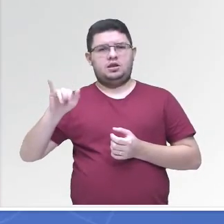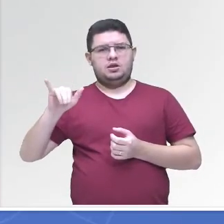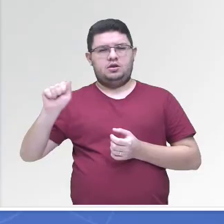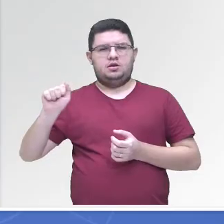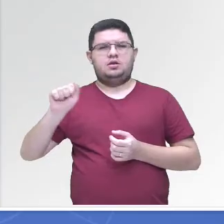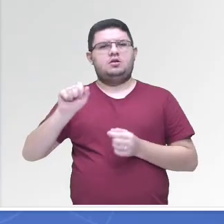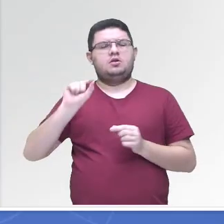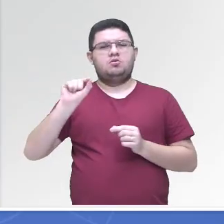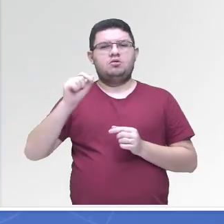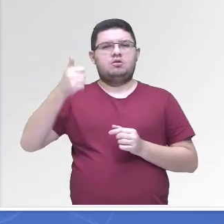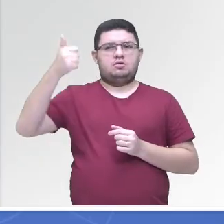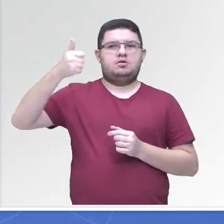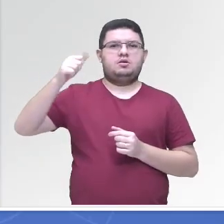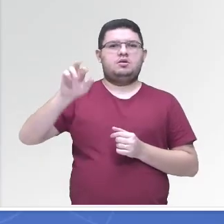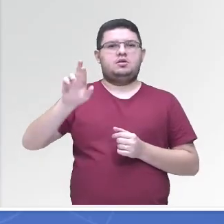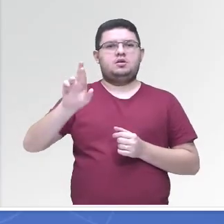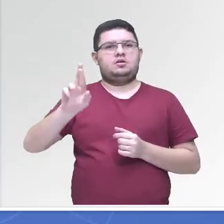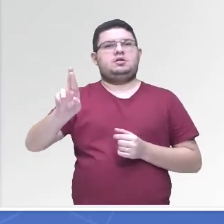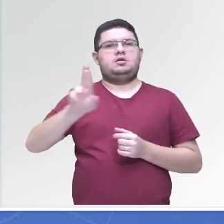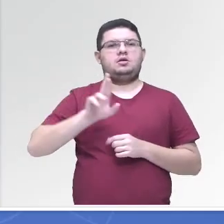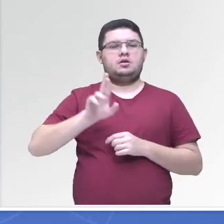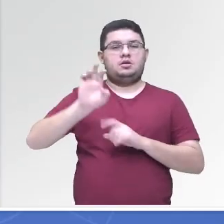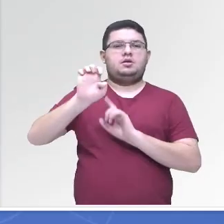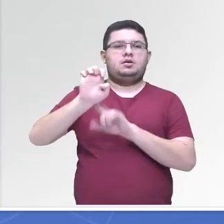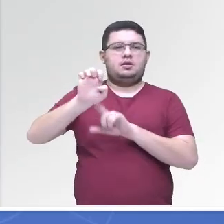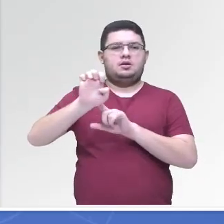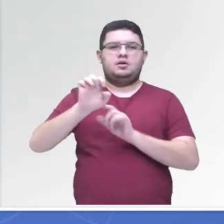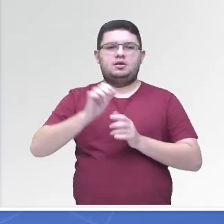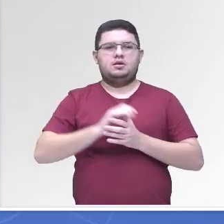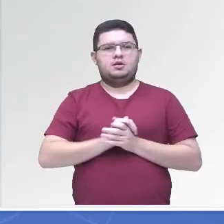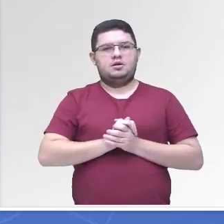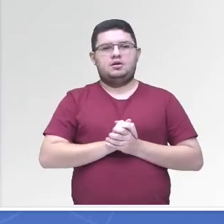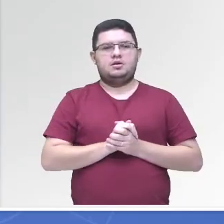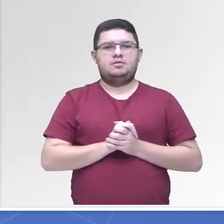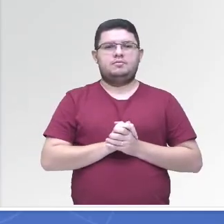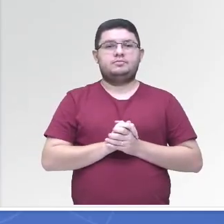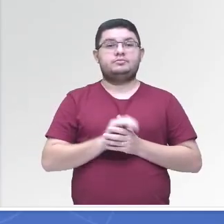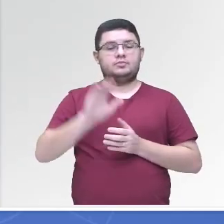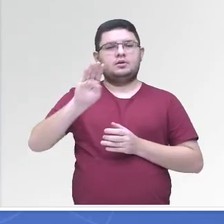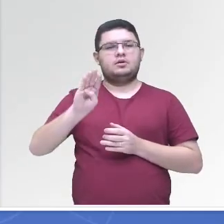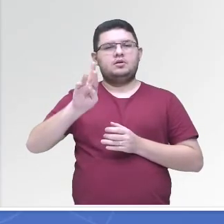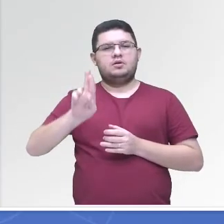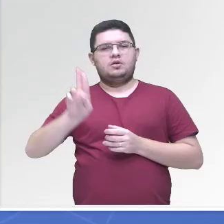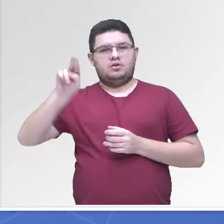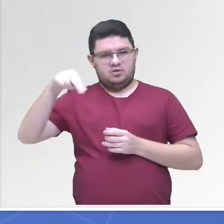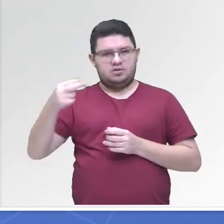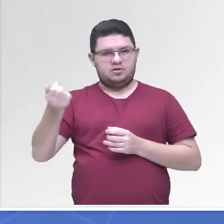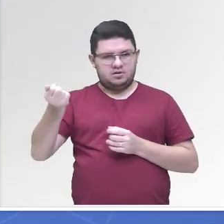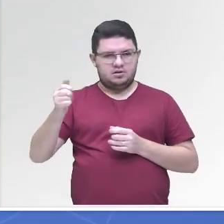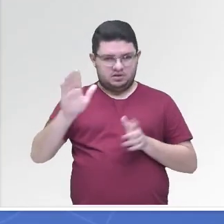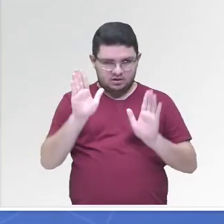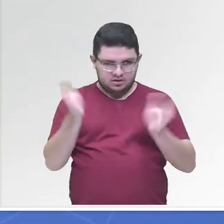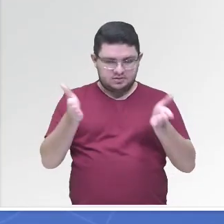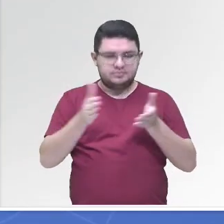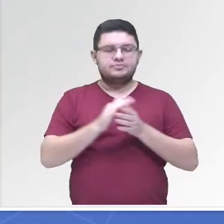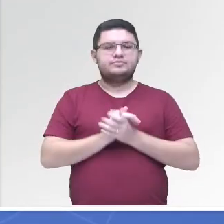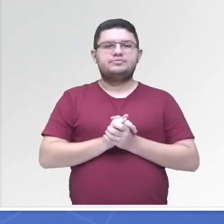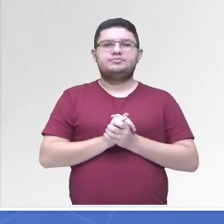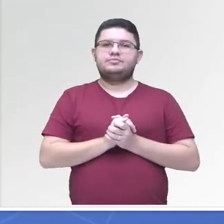Olha, muita gente marcando a letra E aí na primeira questão. Bruna, né? Acho que eu já comentei aí da Bruna.